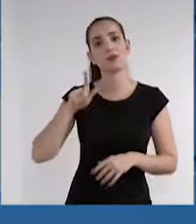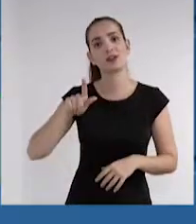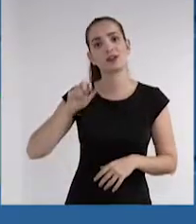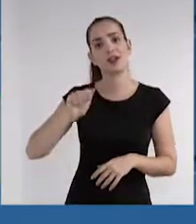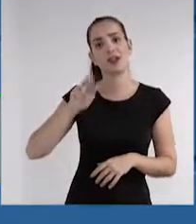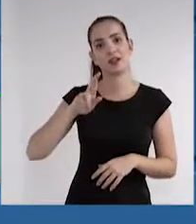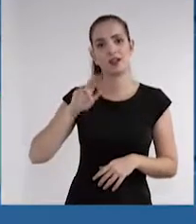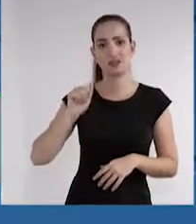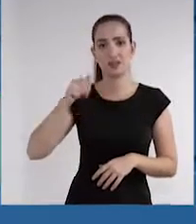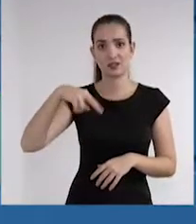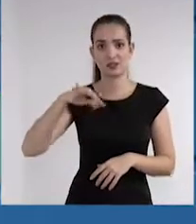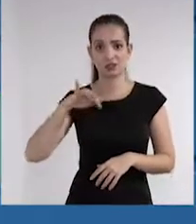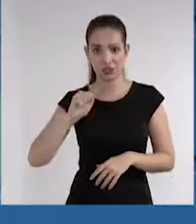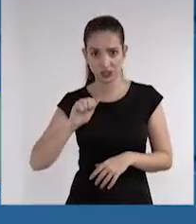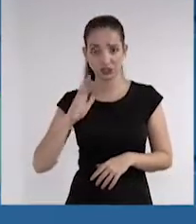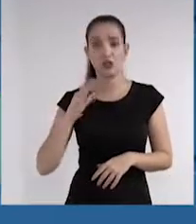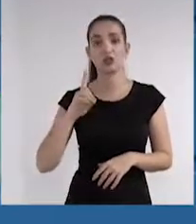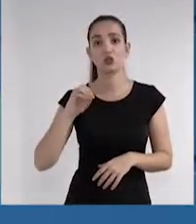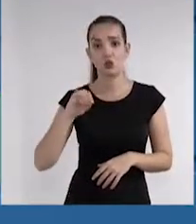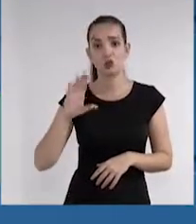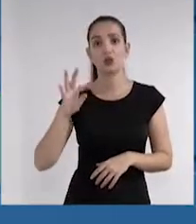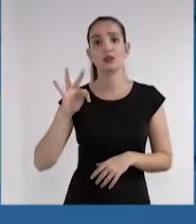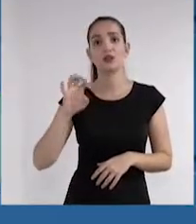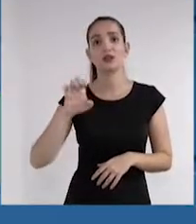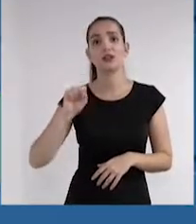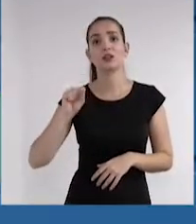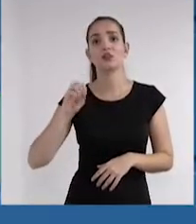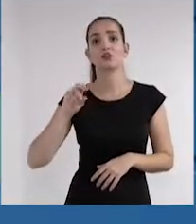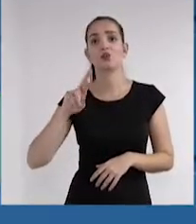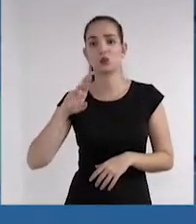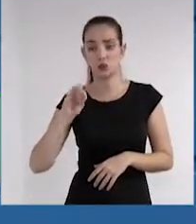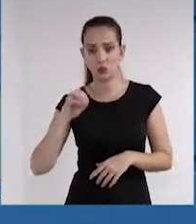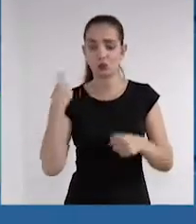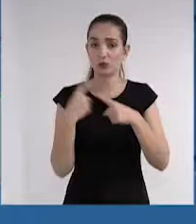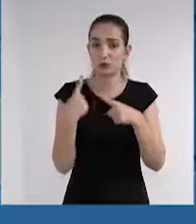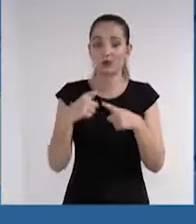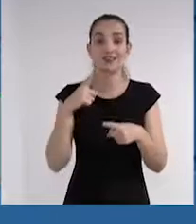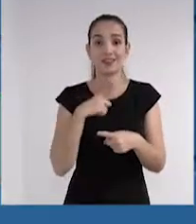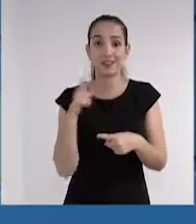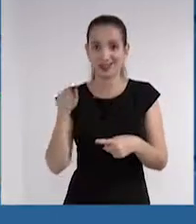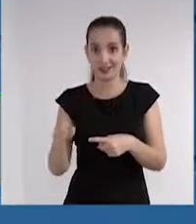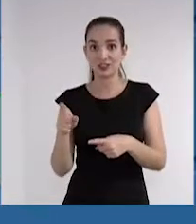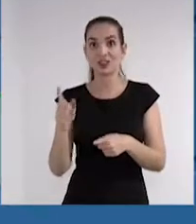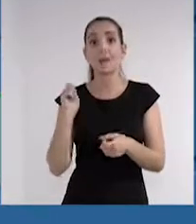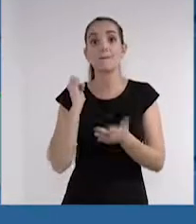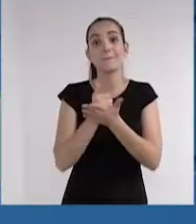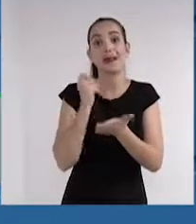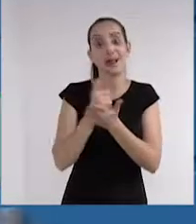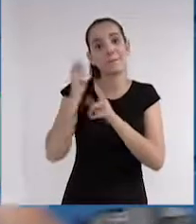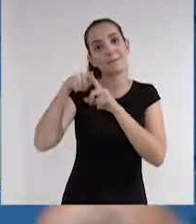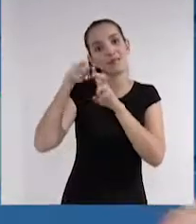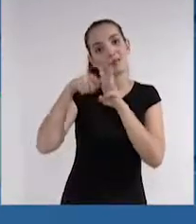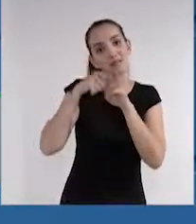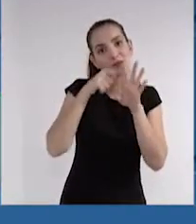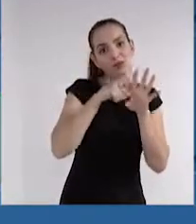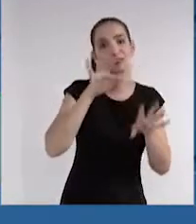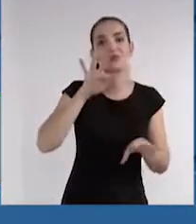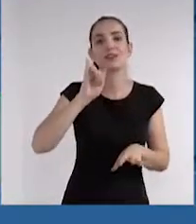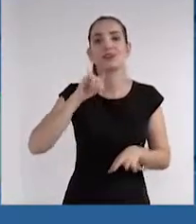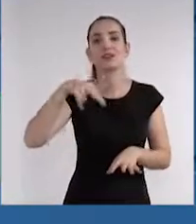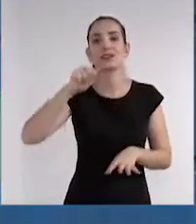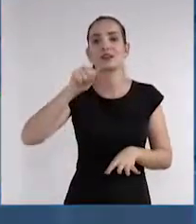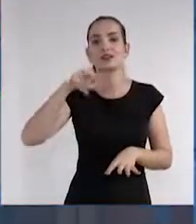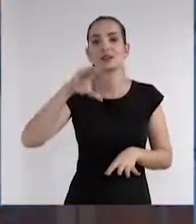garantia do tesouro, porque aí não precisa da garantia. Por quê? Porque o tratamento tem que ser diferenciado. Portanto, nesse aspecto, nós temos dois tipos